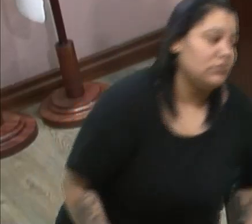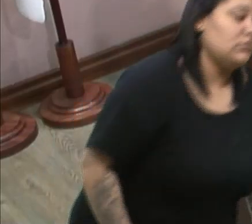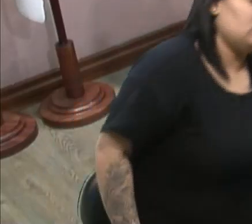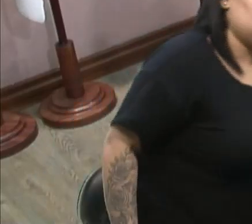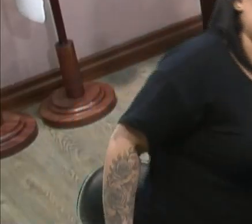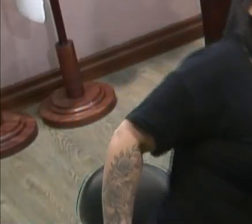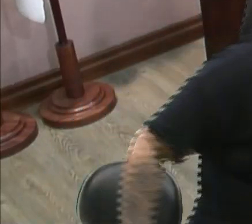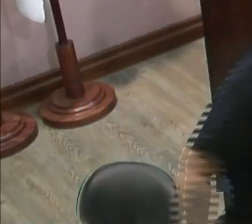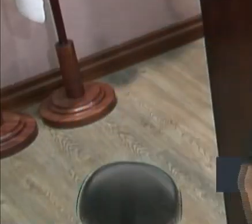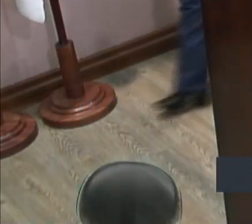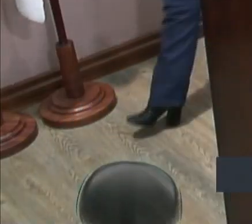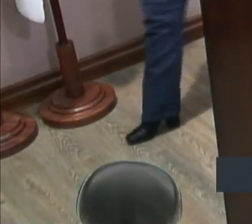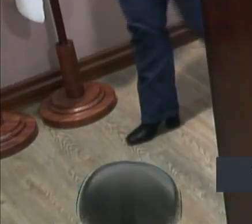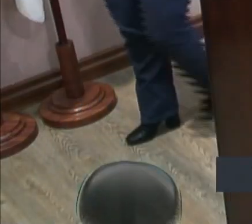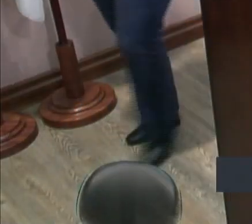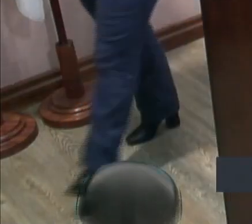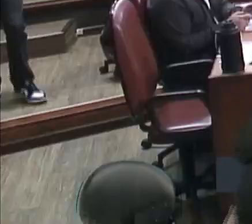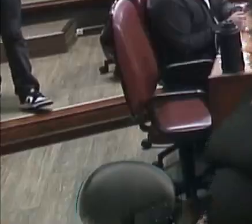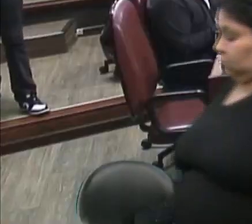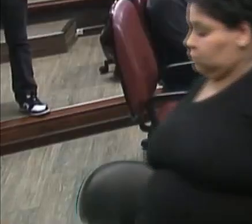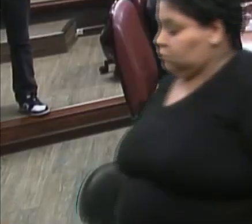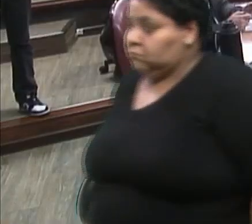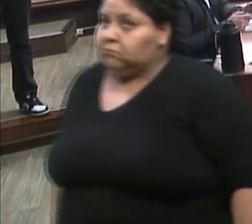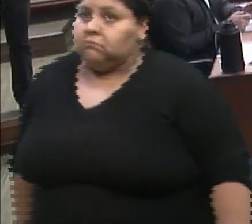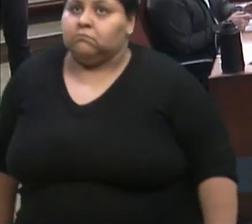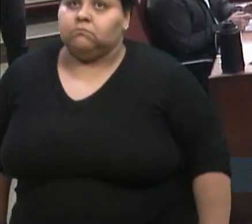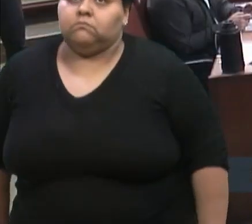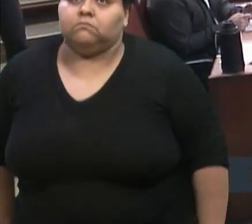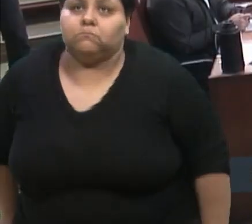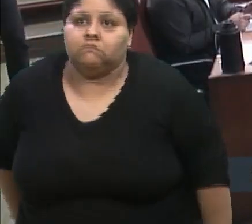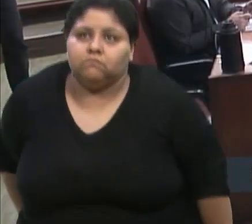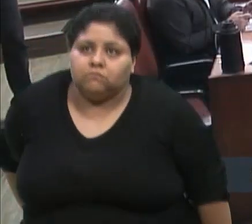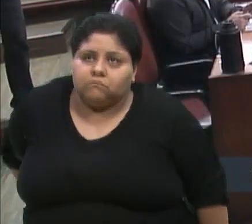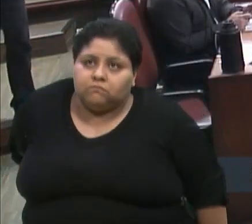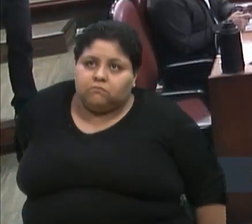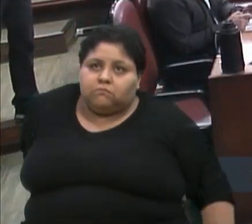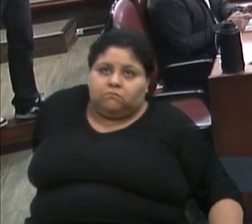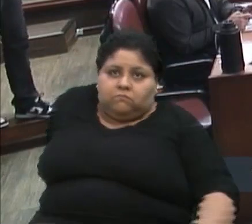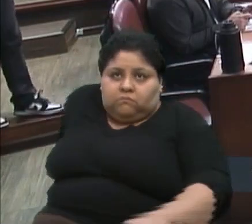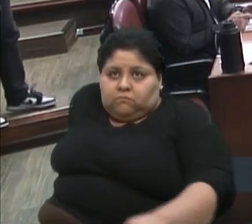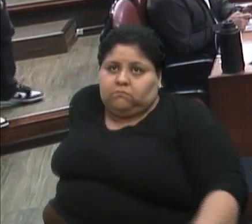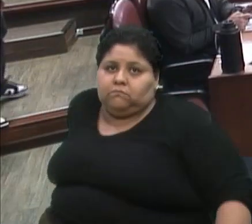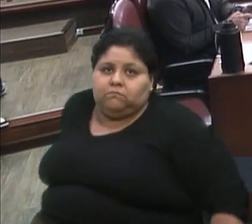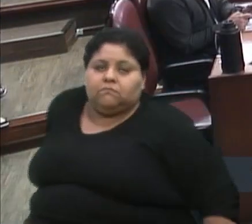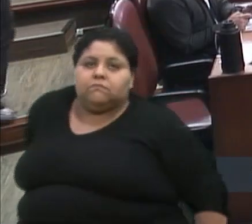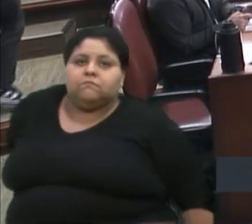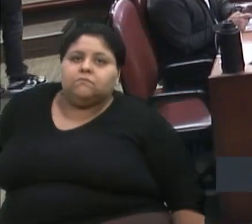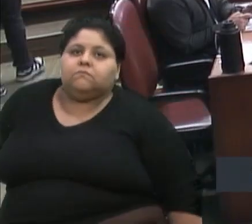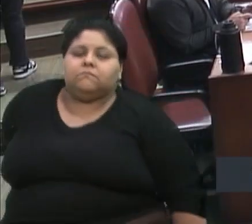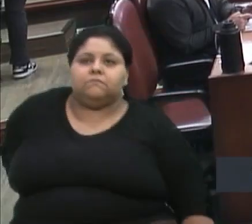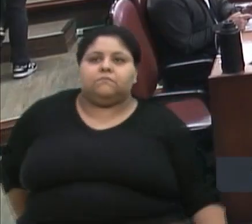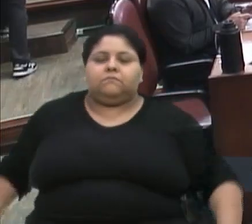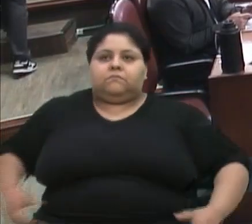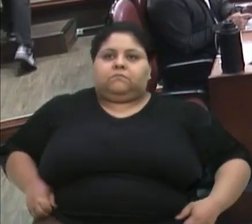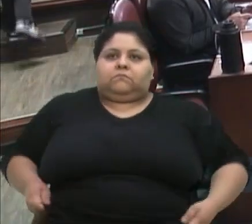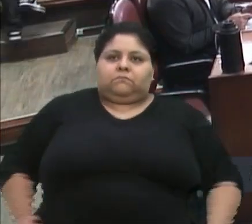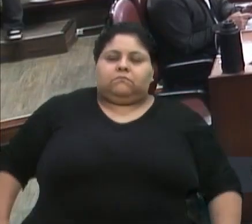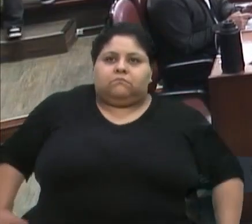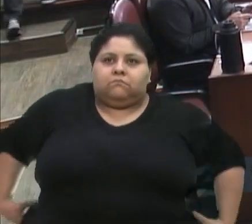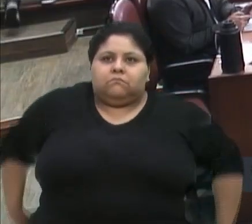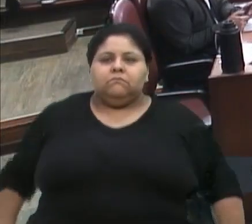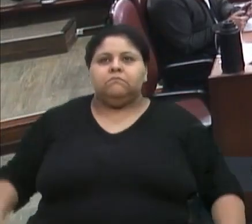se usa com a palavra obrigado senhor presidente senhoras e senhores vereadores é importante